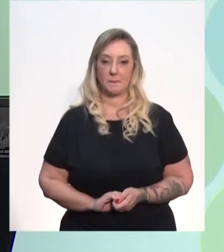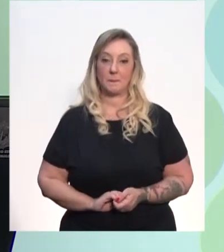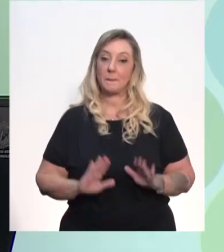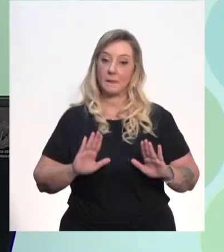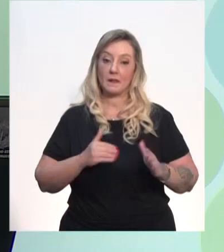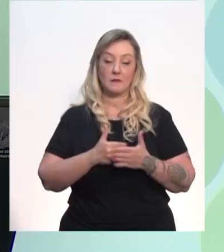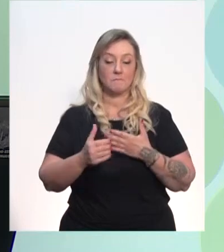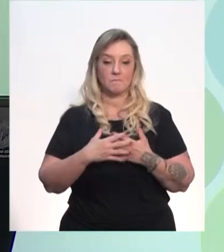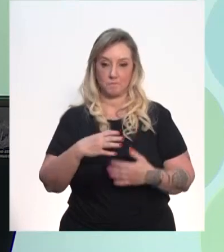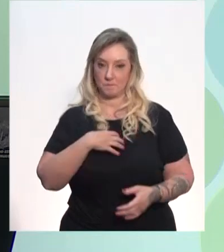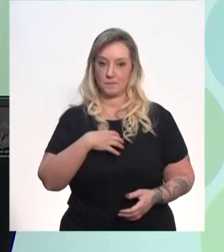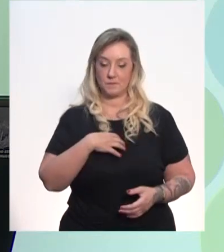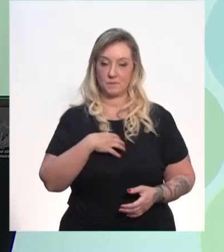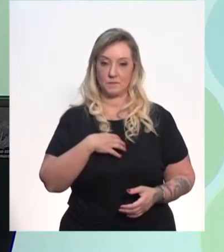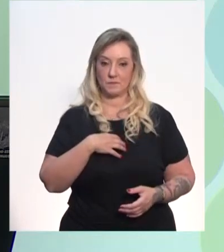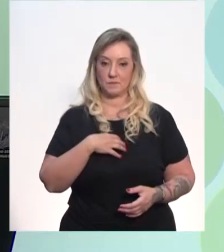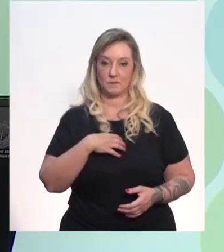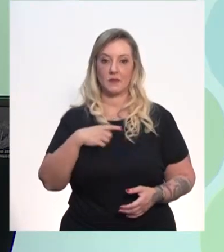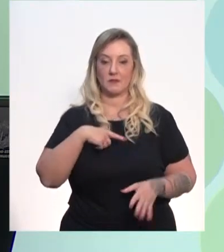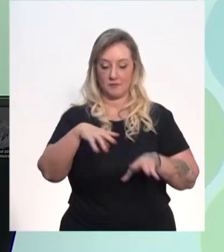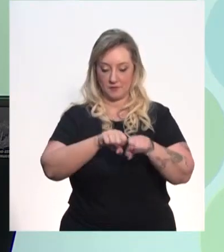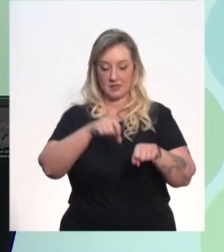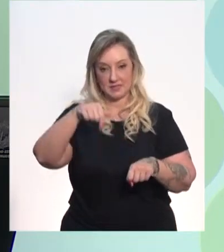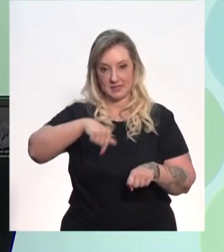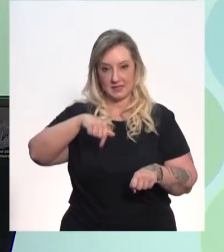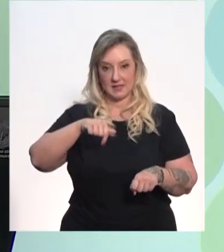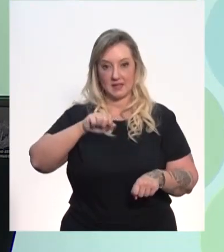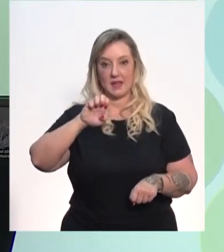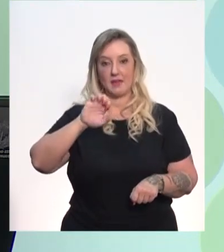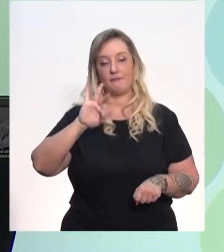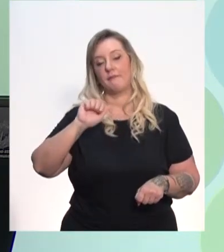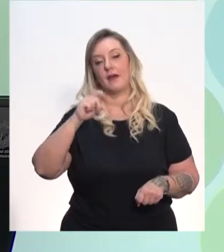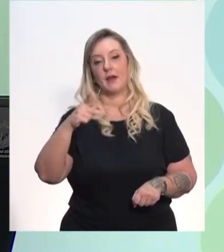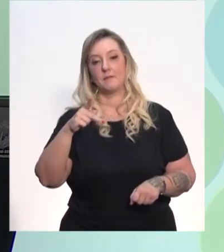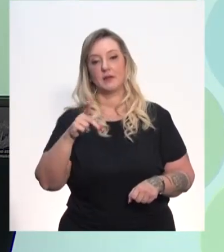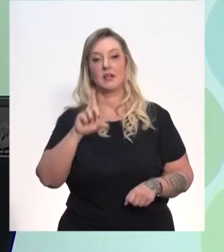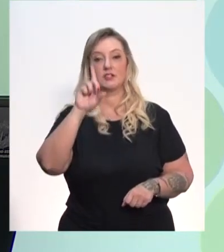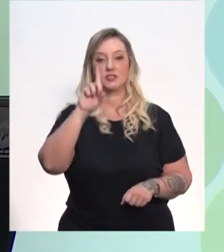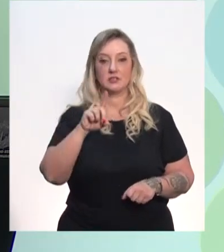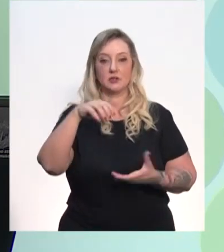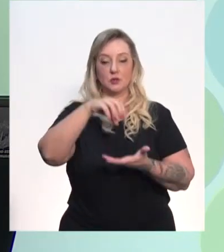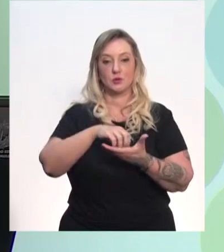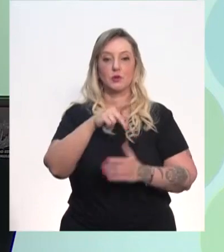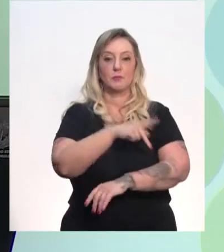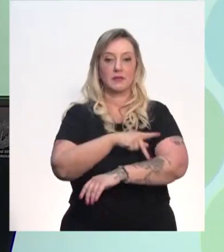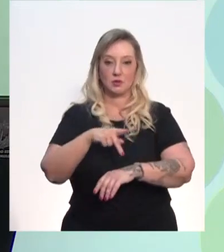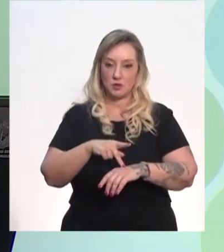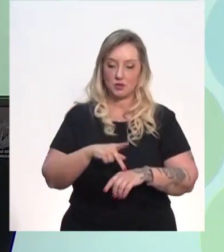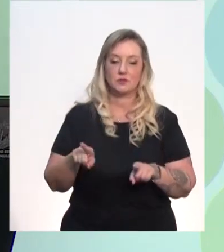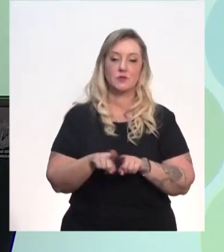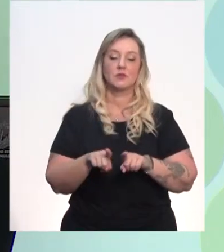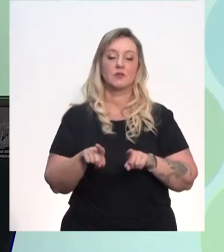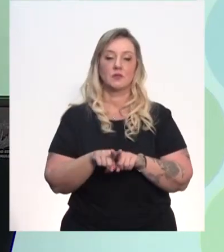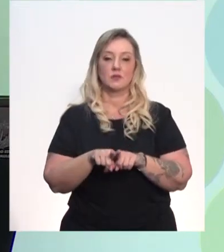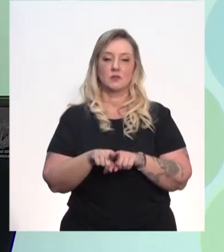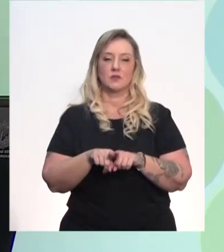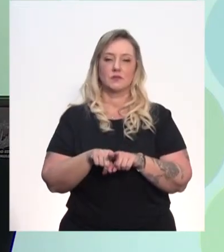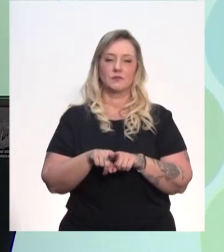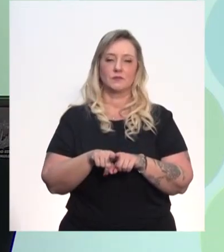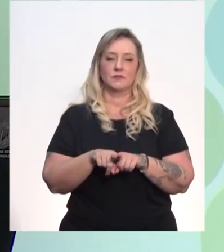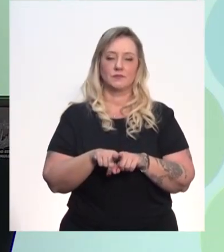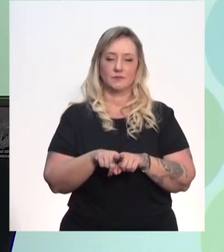E ainda mais que nesse período que nós estamos agora, mesmo essas pautas que estão lá, elas precisam, muito provavelmente,